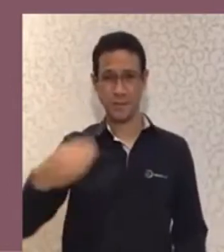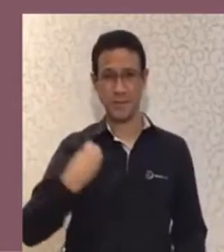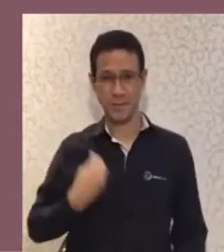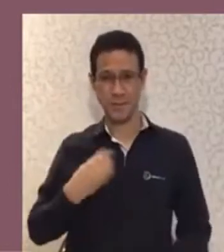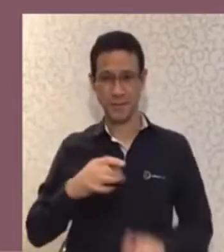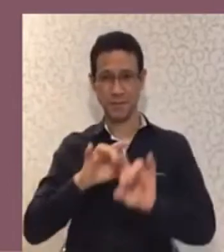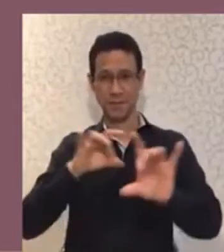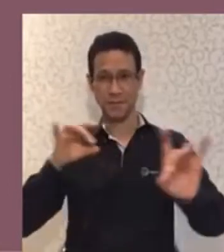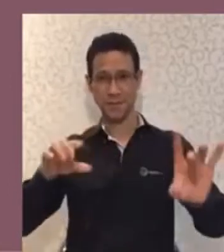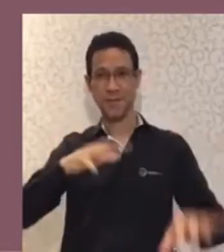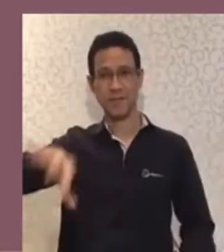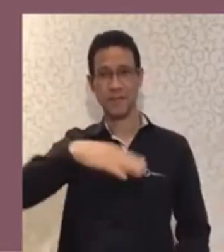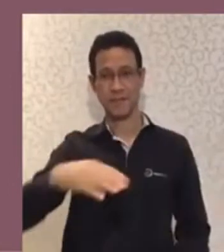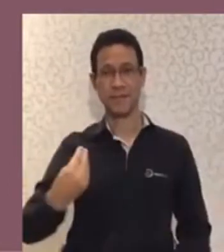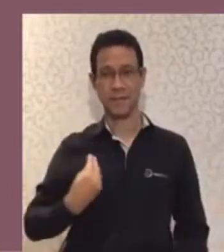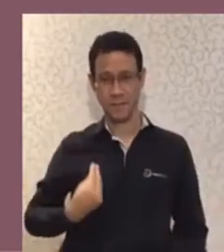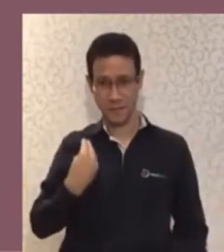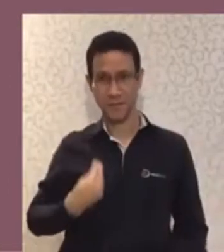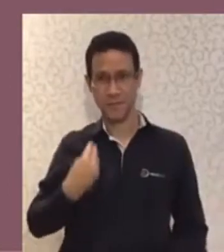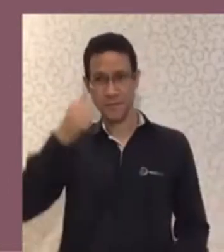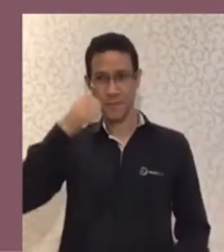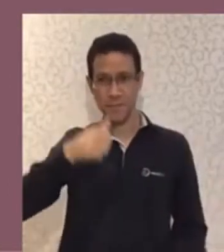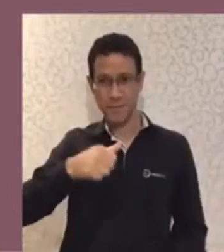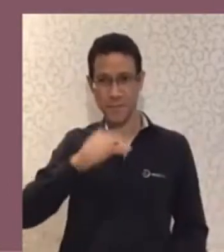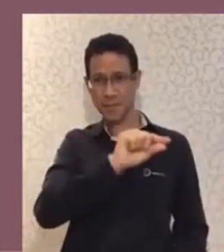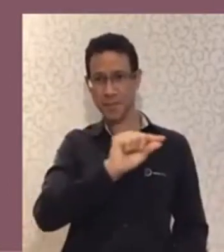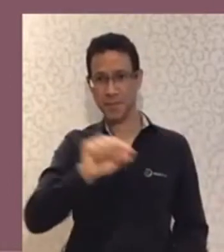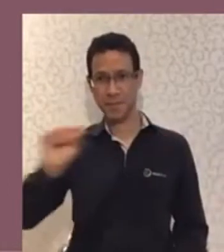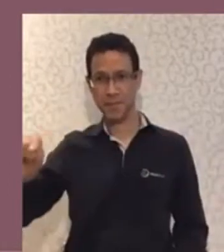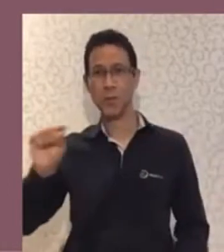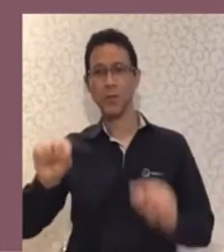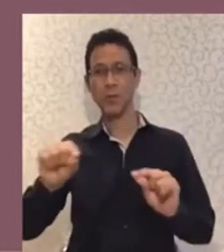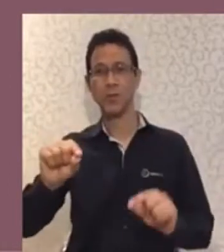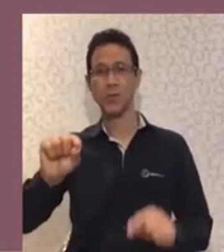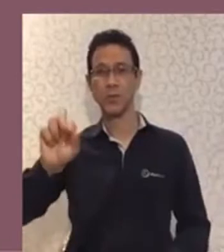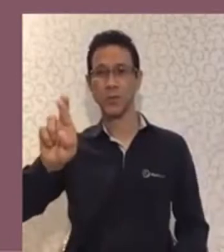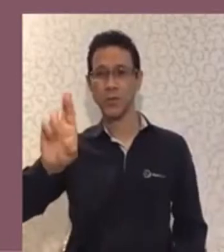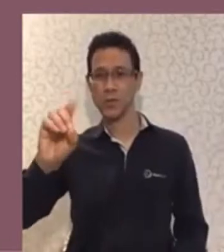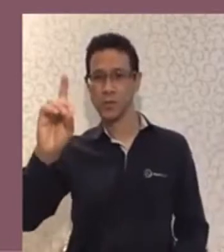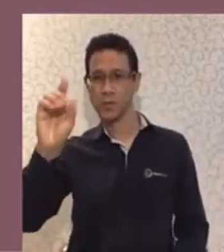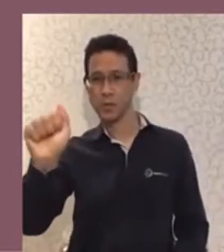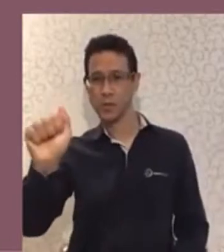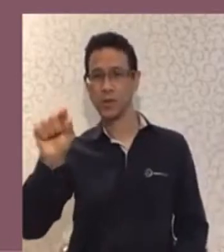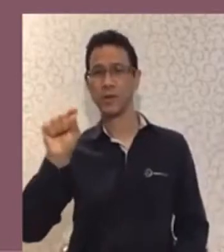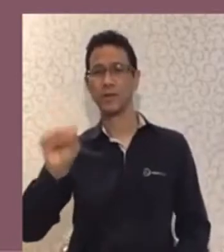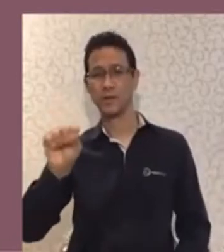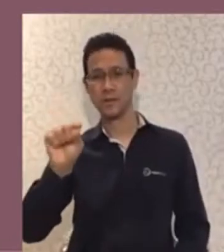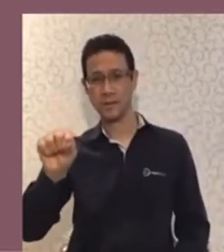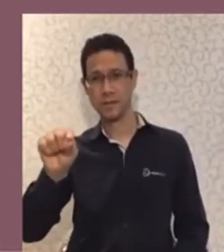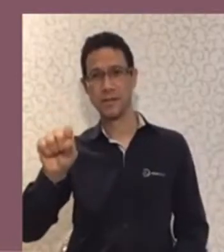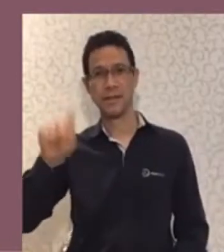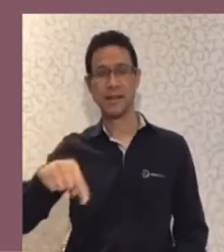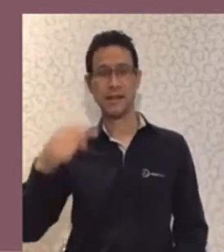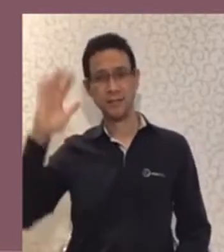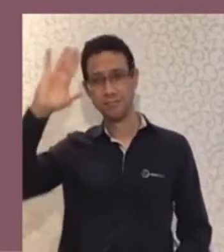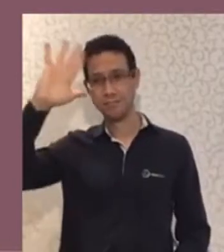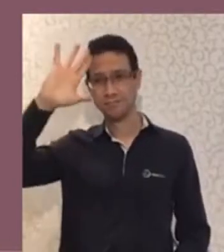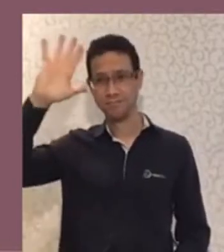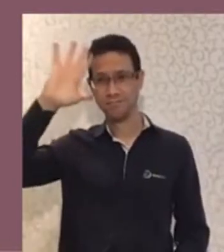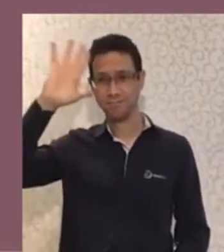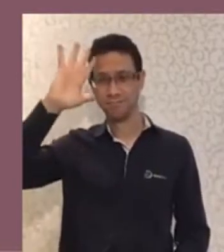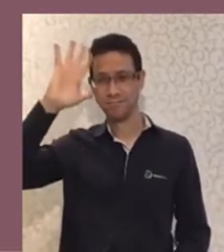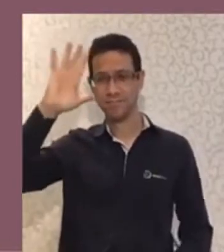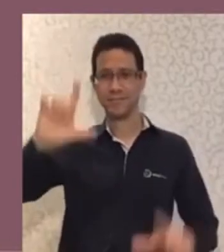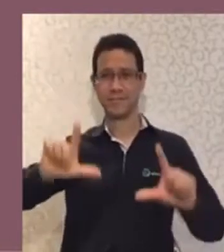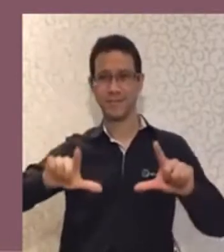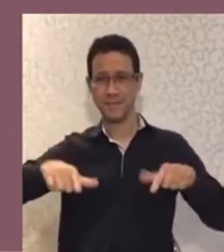presente hoje, roda não no sentido físico, né, mas no modo de pensar, de agir e